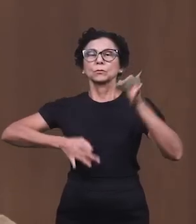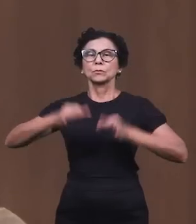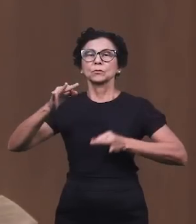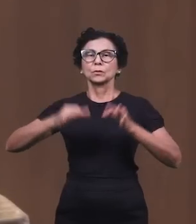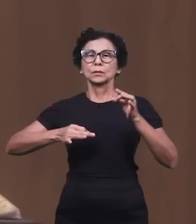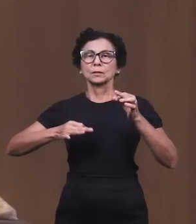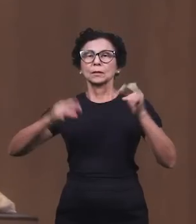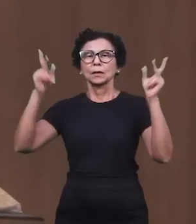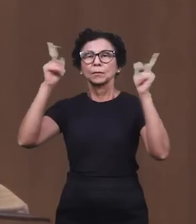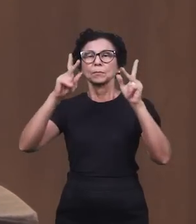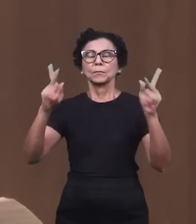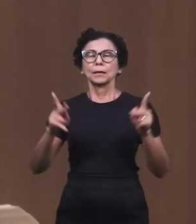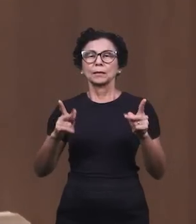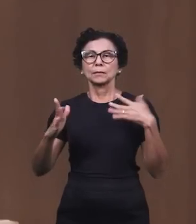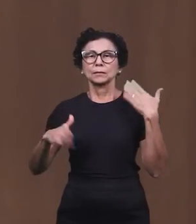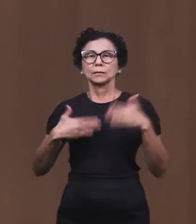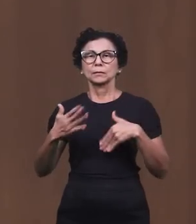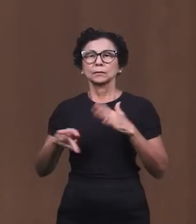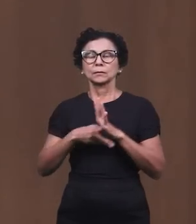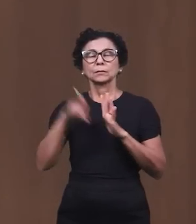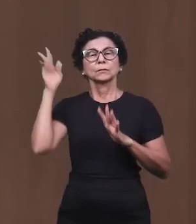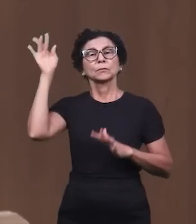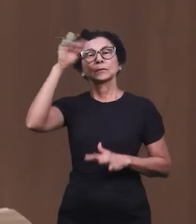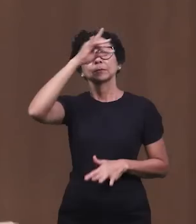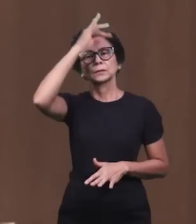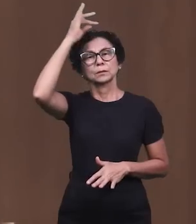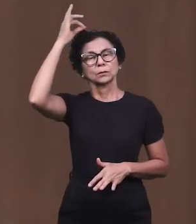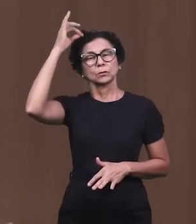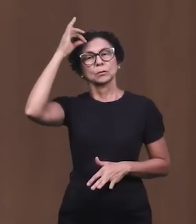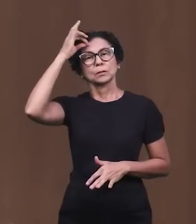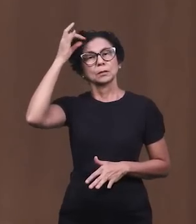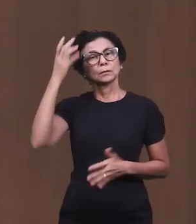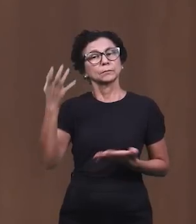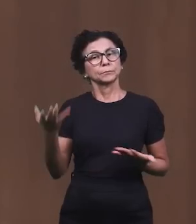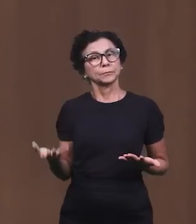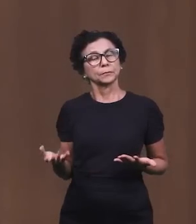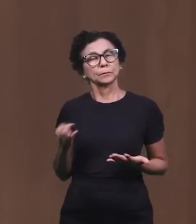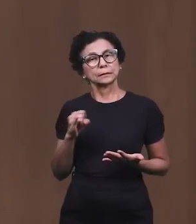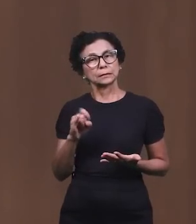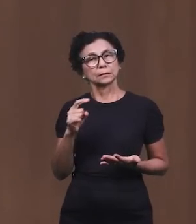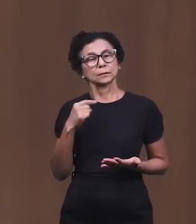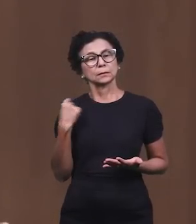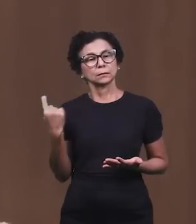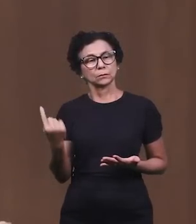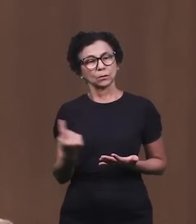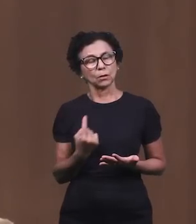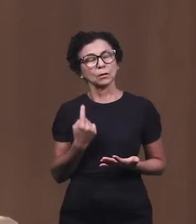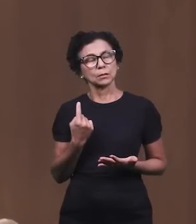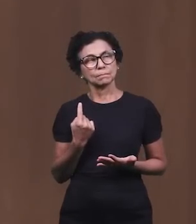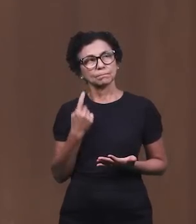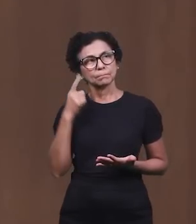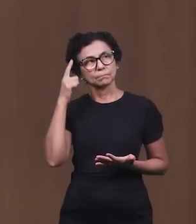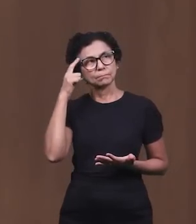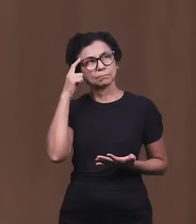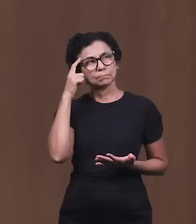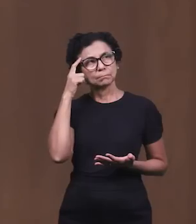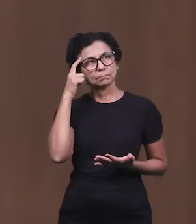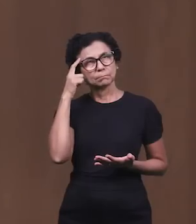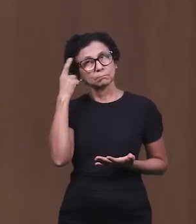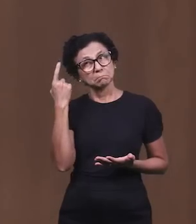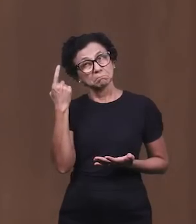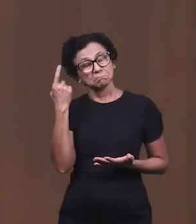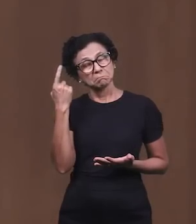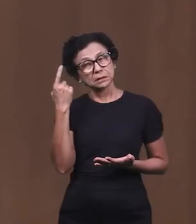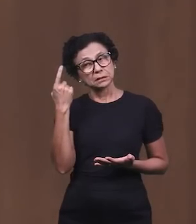se nós aqui formos analisar a questão da alegria, ela está sempre ligada